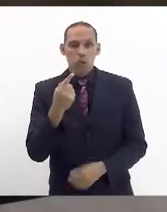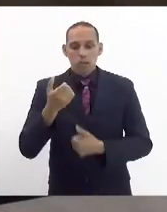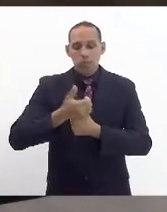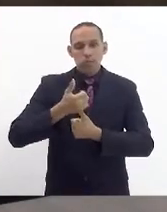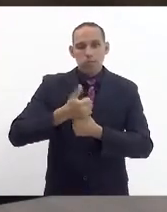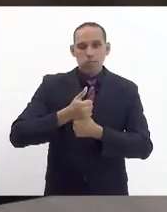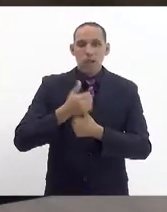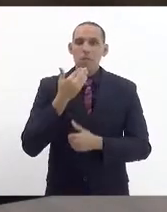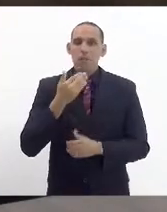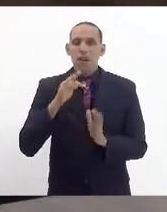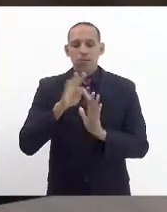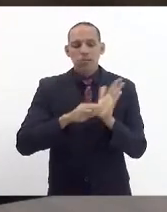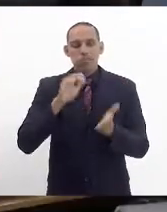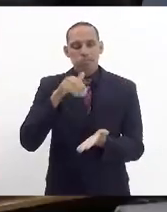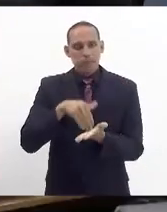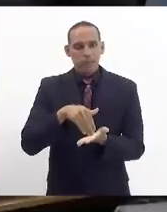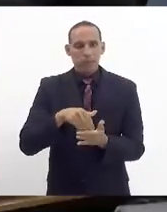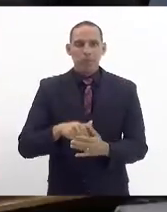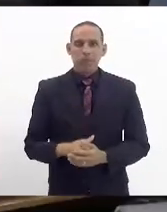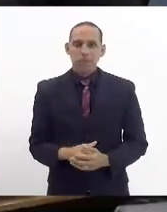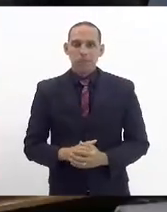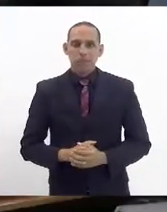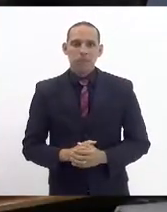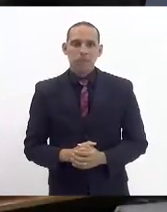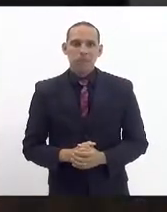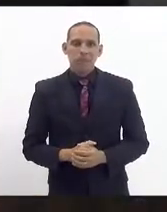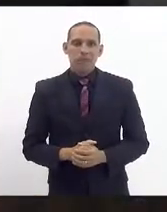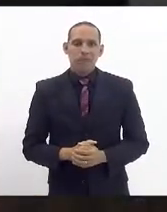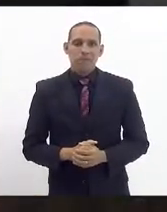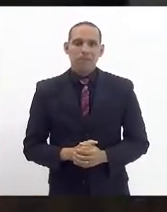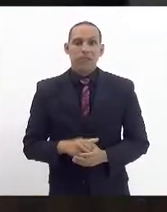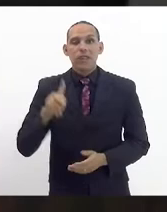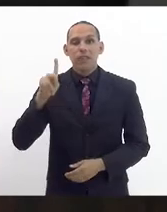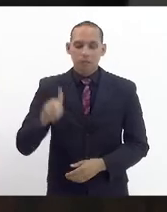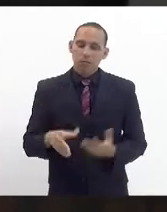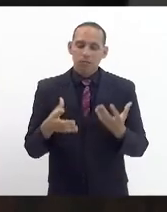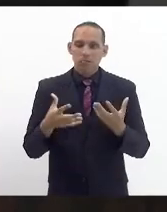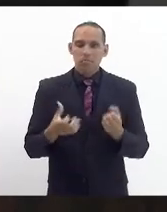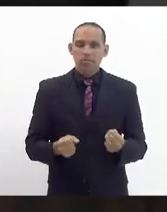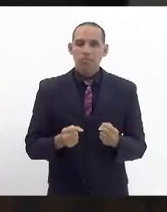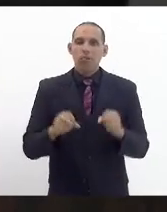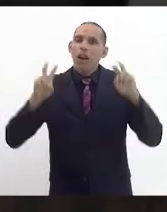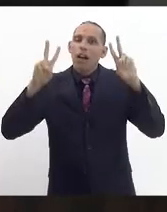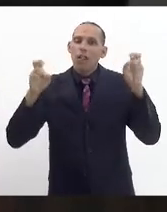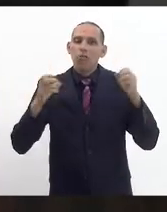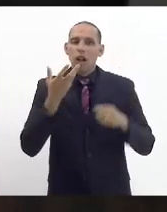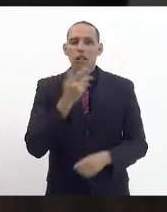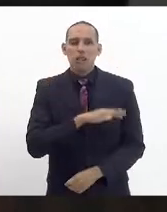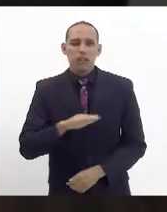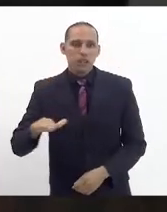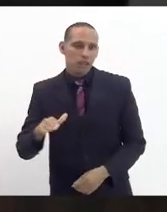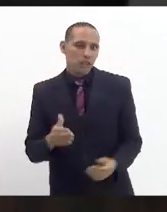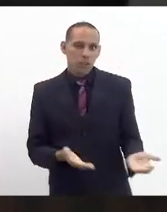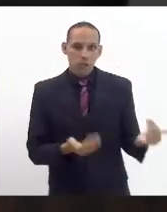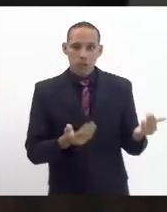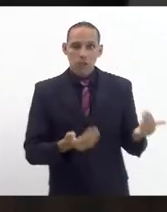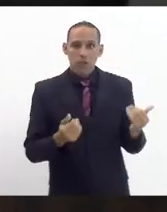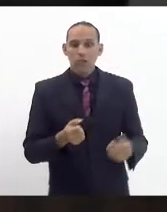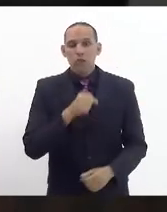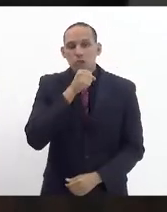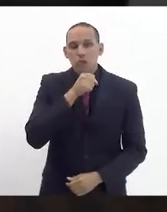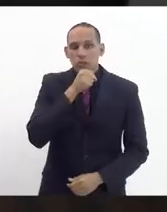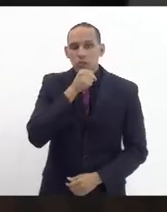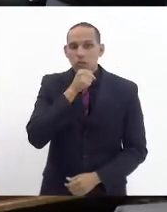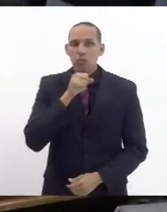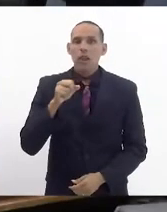substitutivo e pedindo forma final de redação. Que a presidência defere pela Comissão de Assuntos da Criança e do Adolescente e do Idoso, deputada Rosane